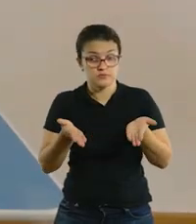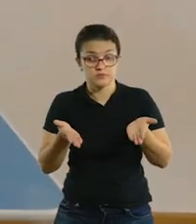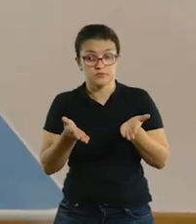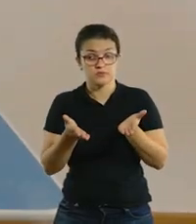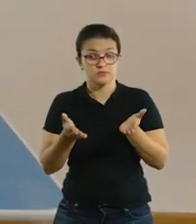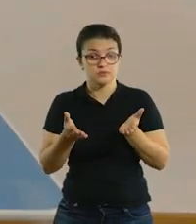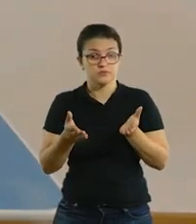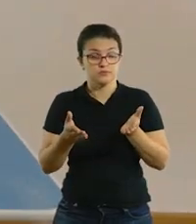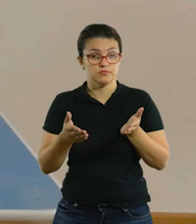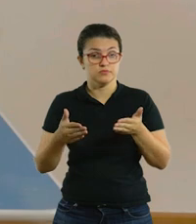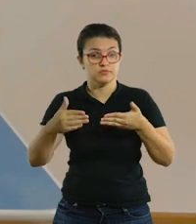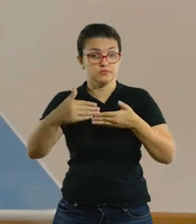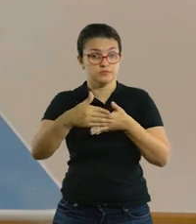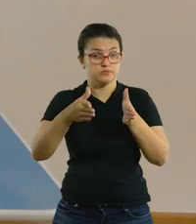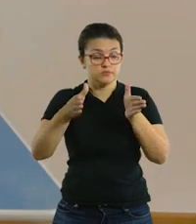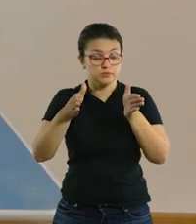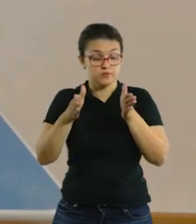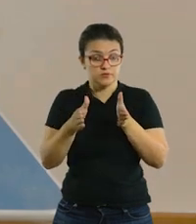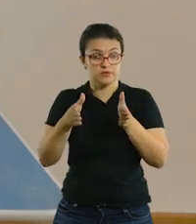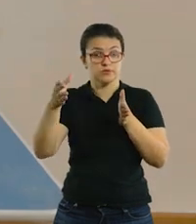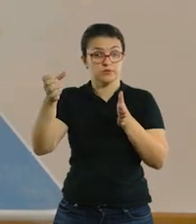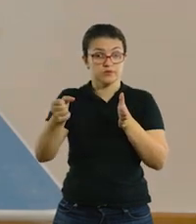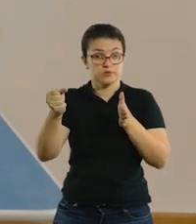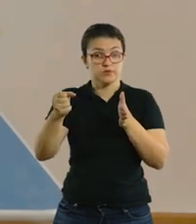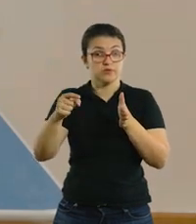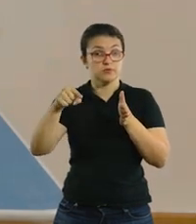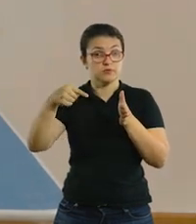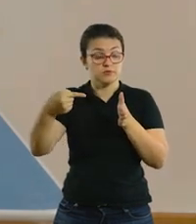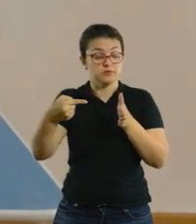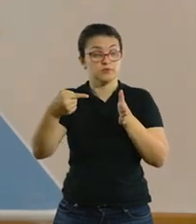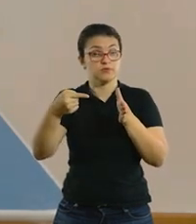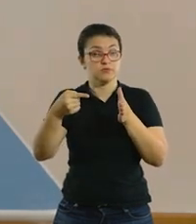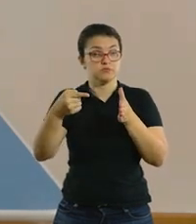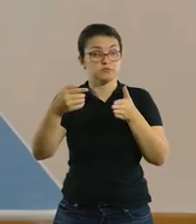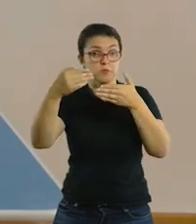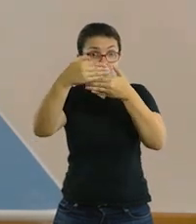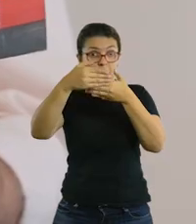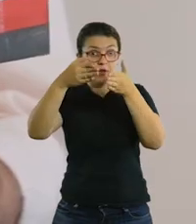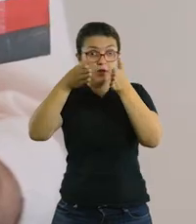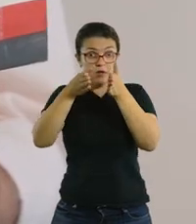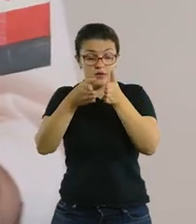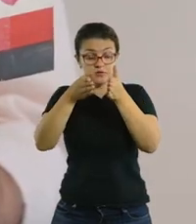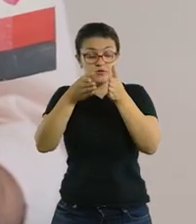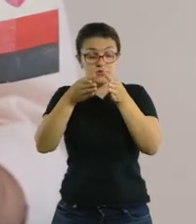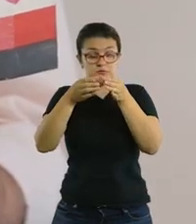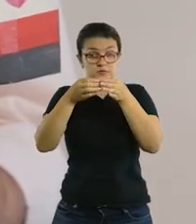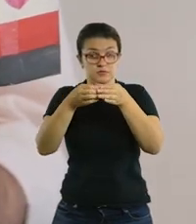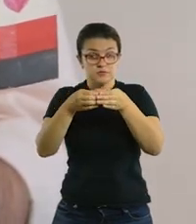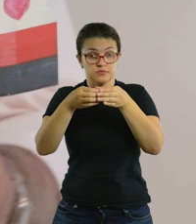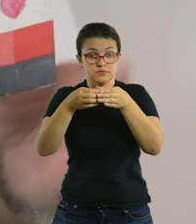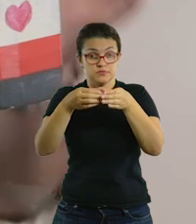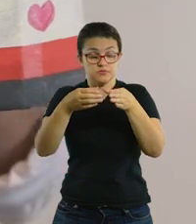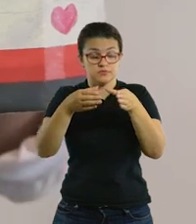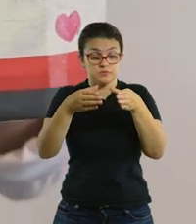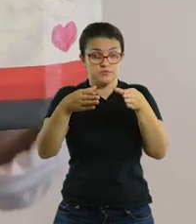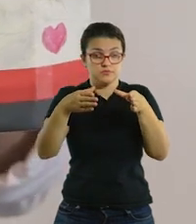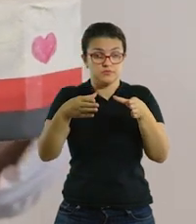todo. Caixinha de leite e papelão para montar a proa do